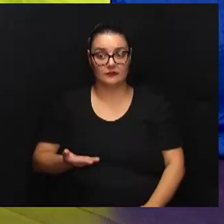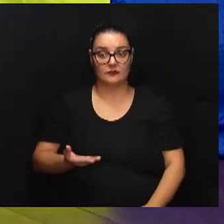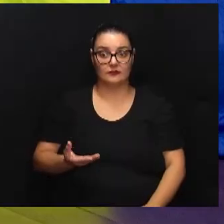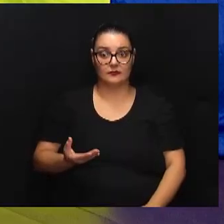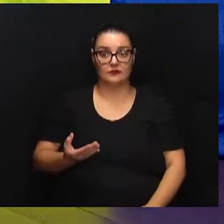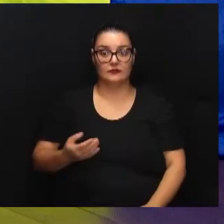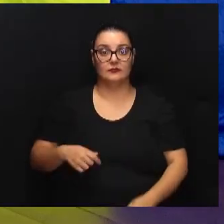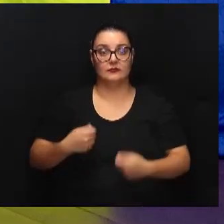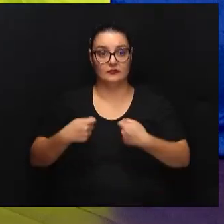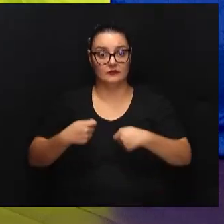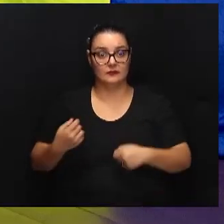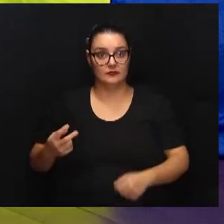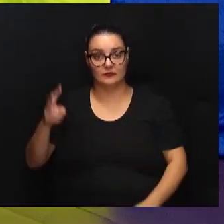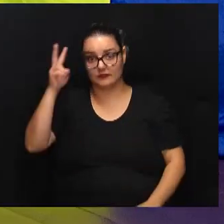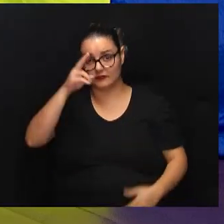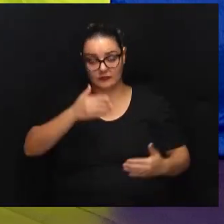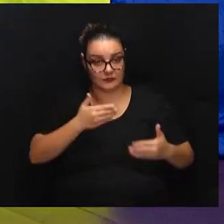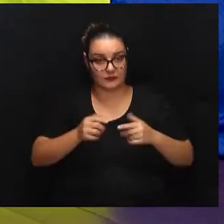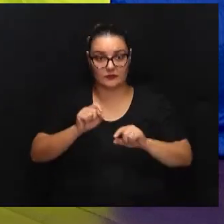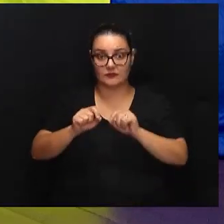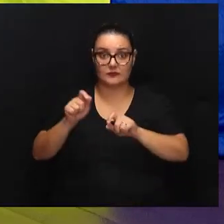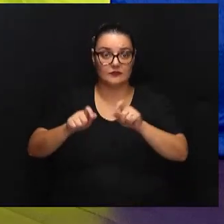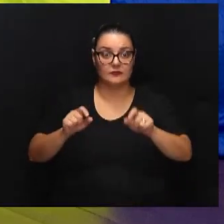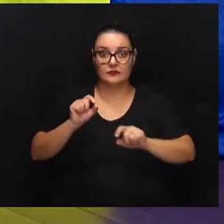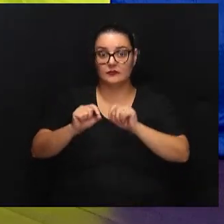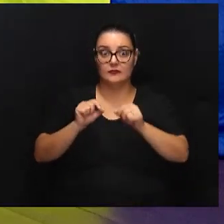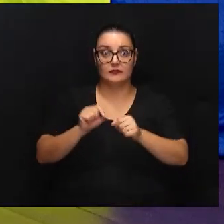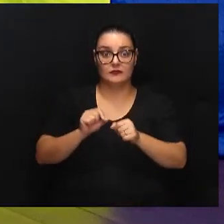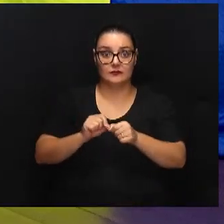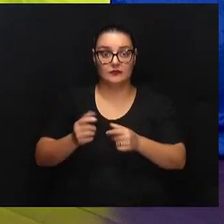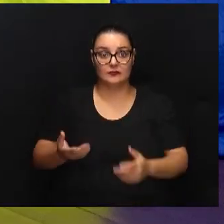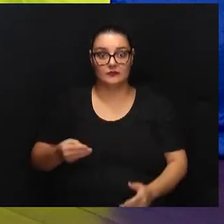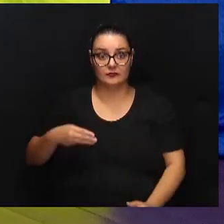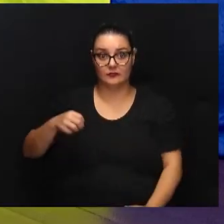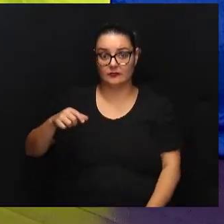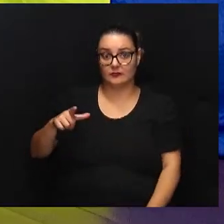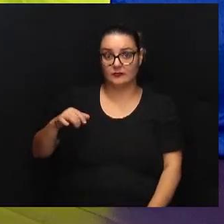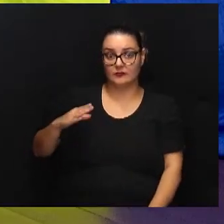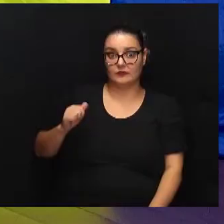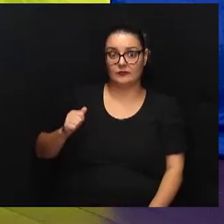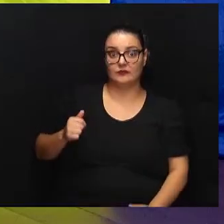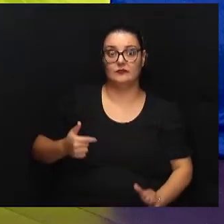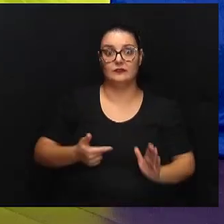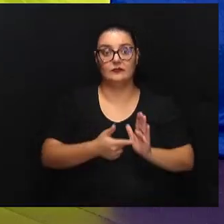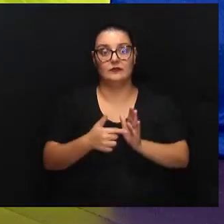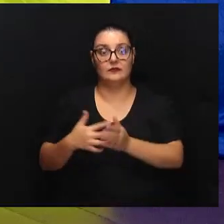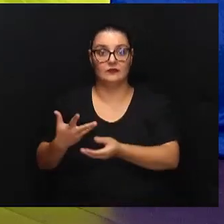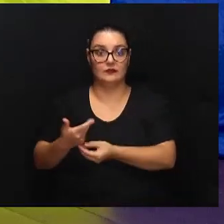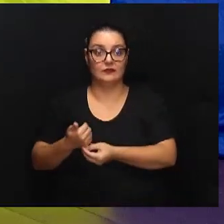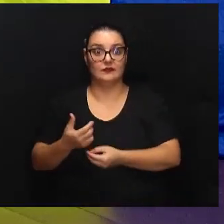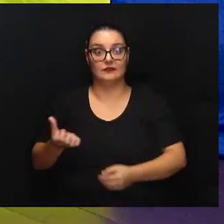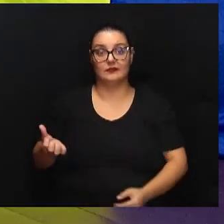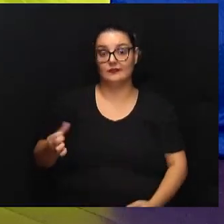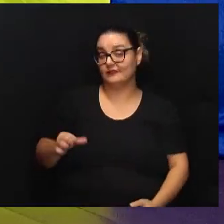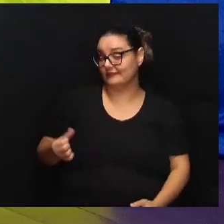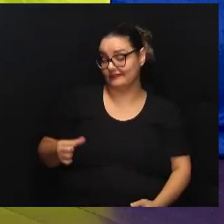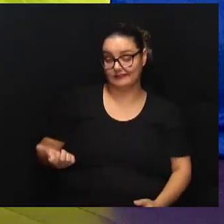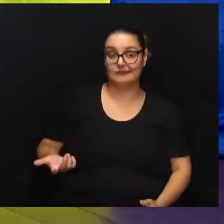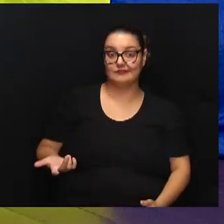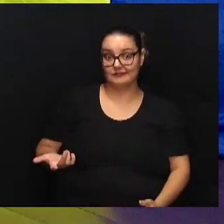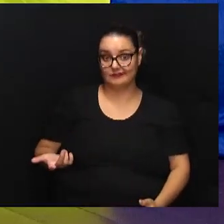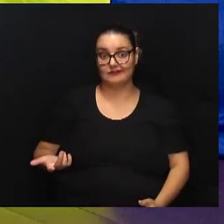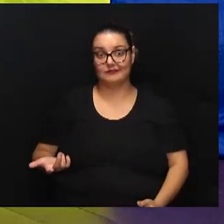quão importante é isso, porque se a gente precisar resgatar quem são as pessoas, o que fizeram, né? O Moleca fez a mostra de